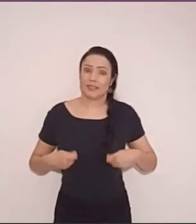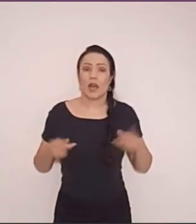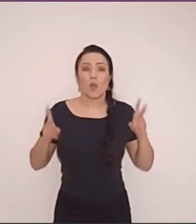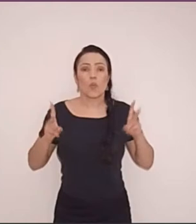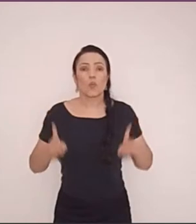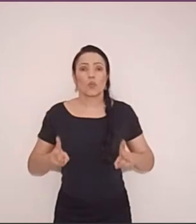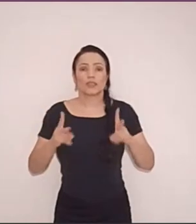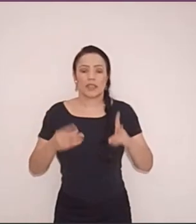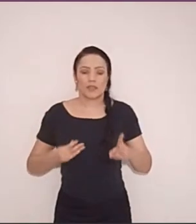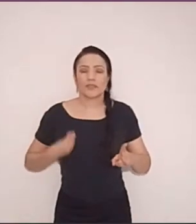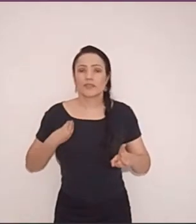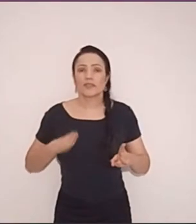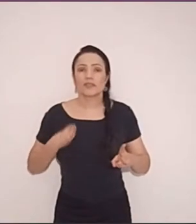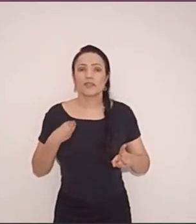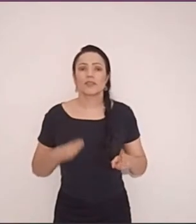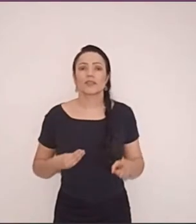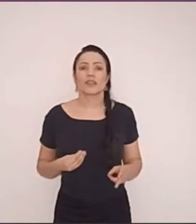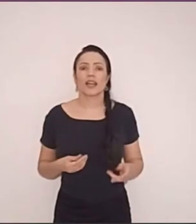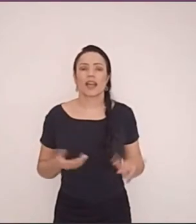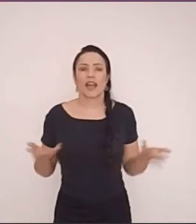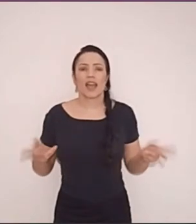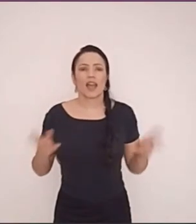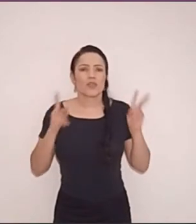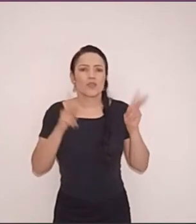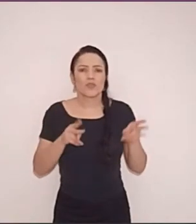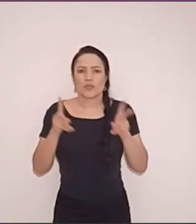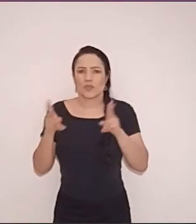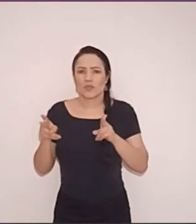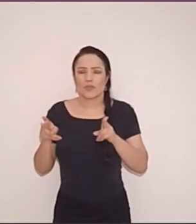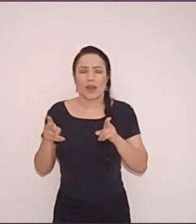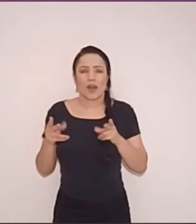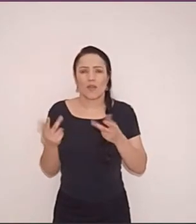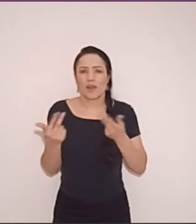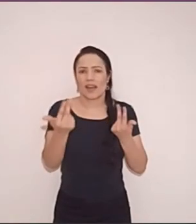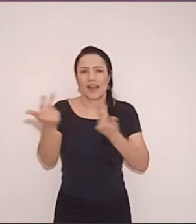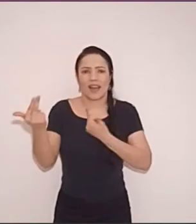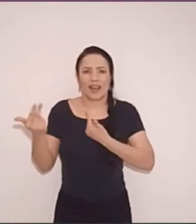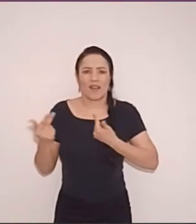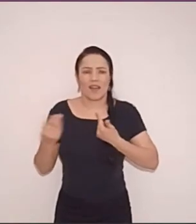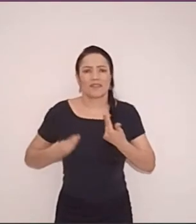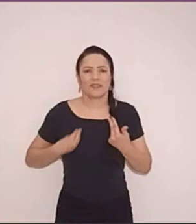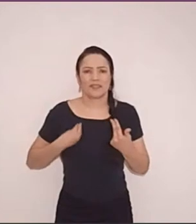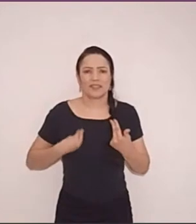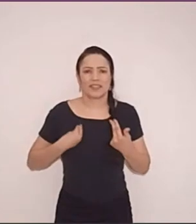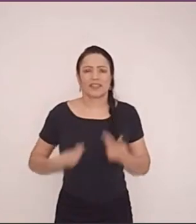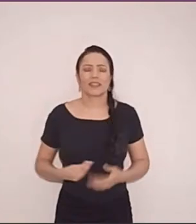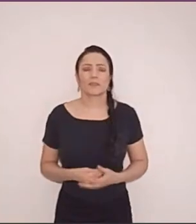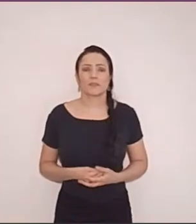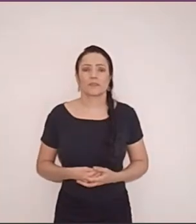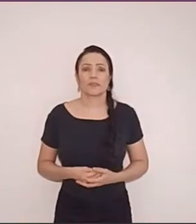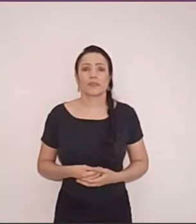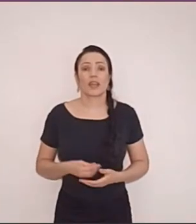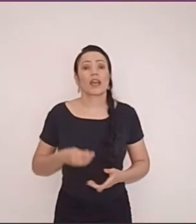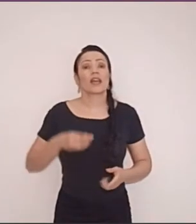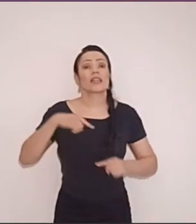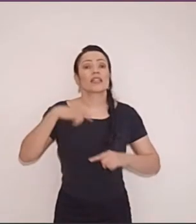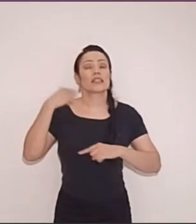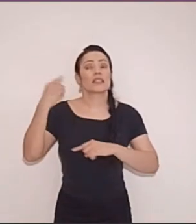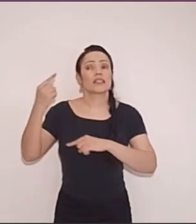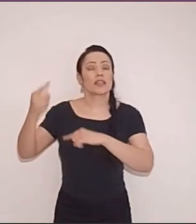continuar vivendo beber na fonte dos nossos modos de vidros e devolver para